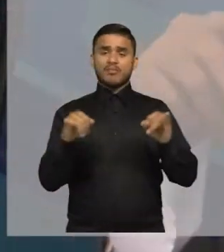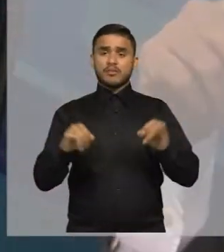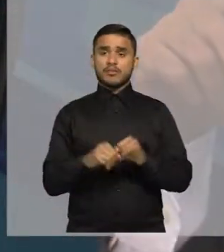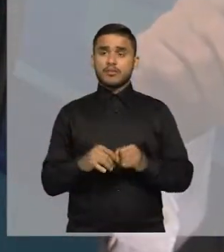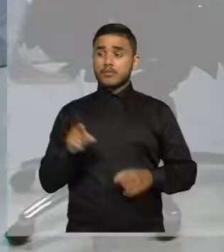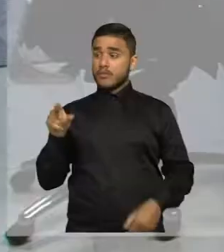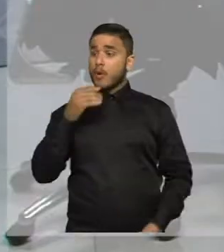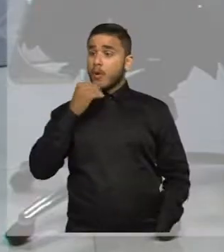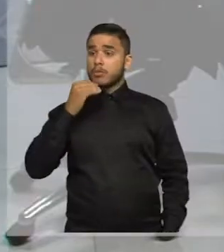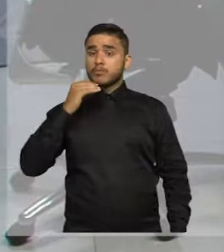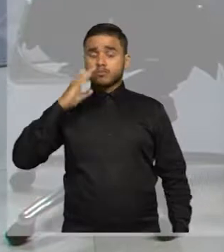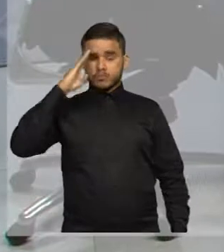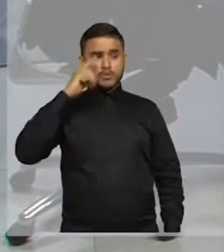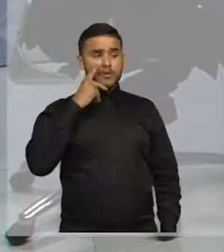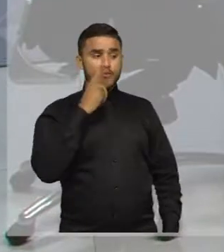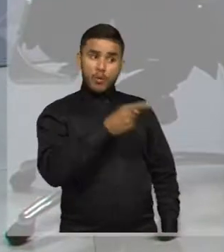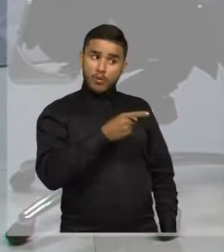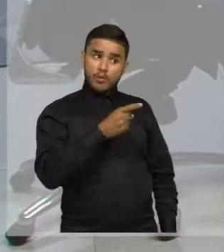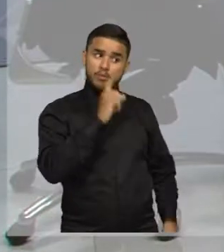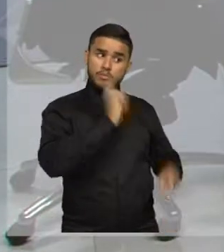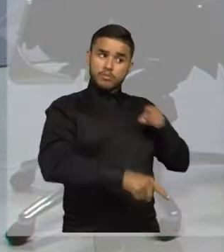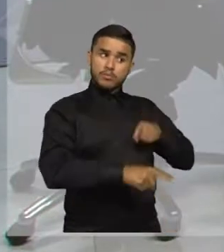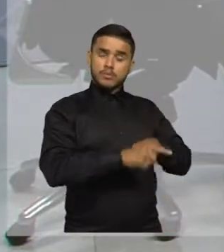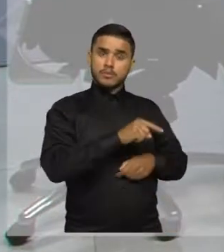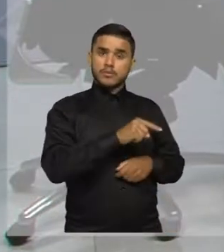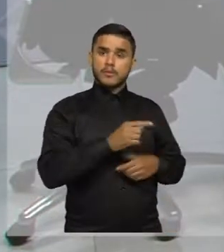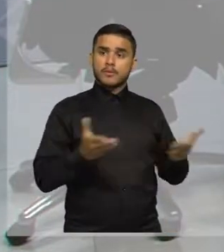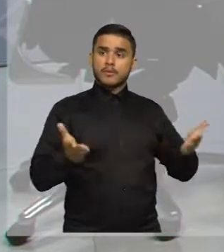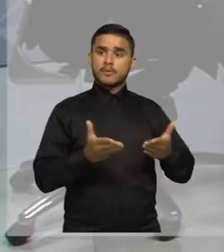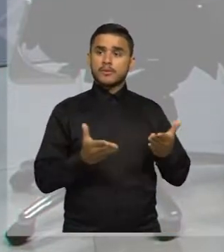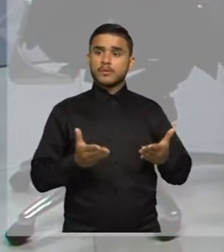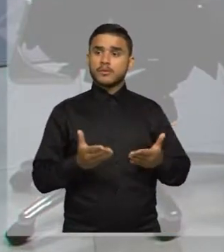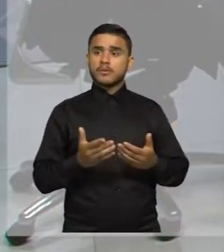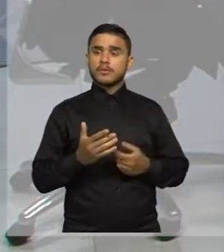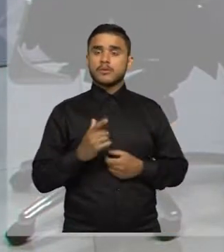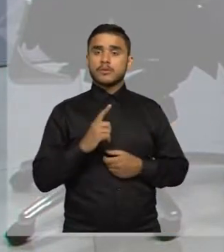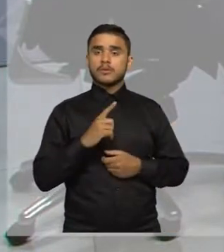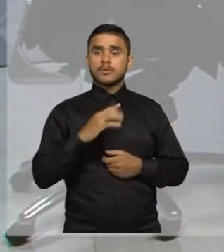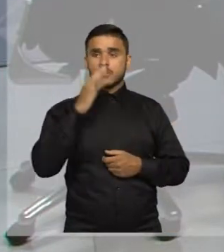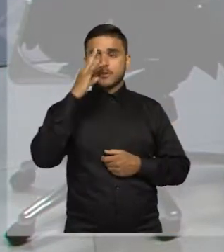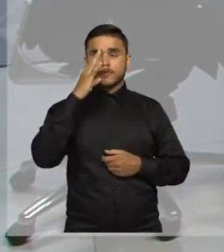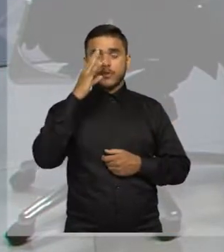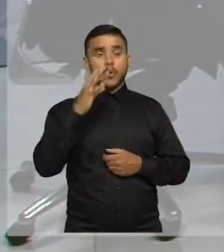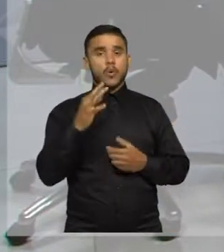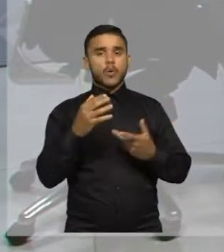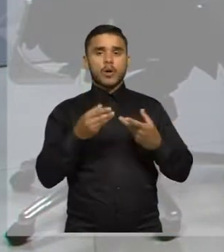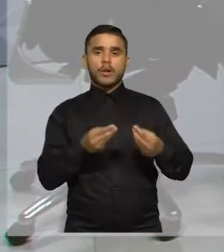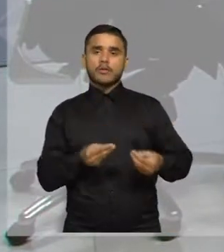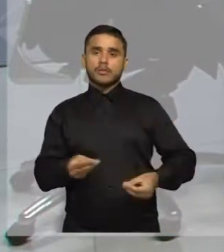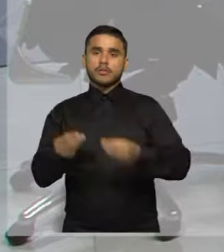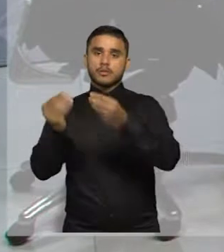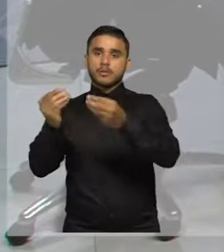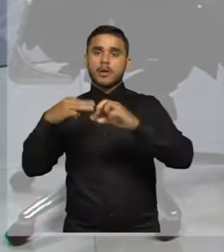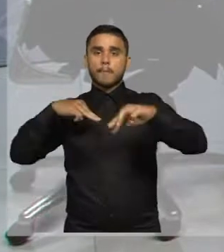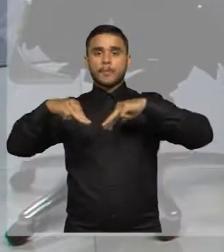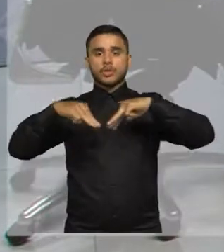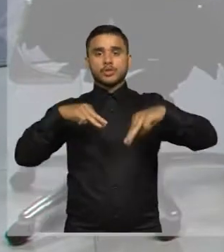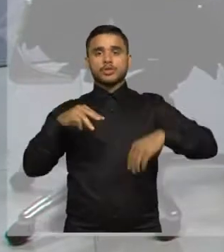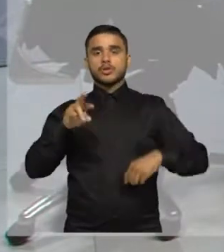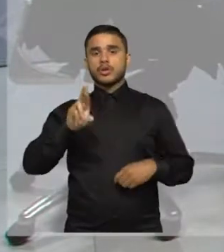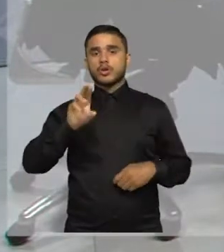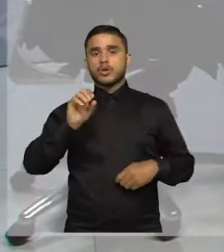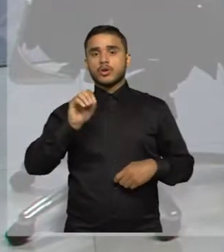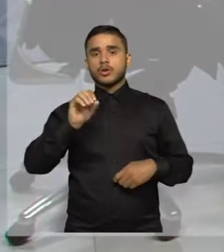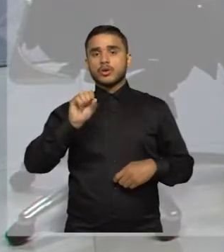besteira, vem o comandante e faz o que o comandante do Exército fez agora. Mandou flores para a ministra Rosa Weber, depois